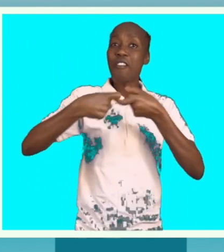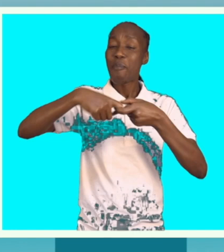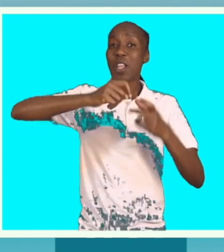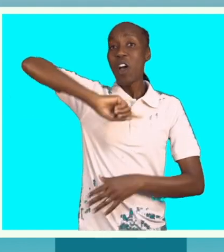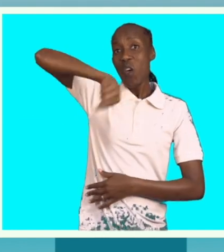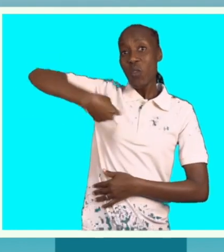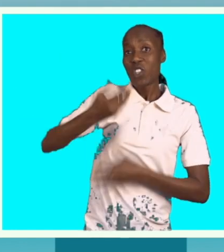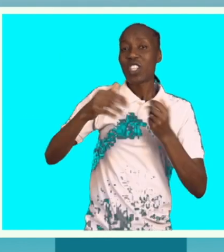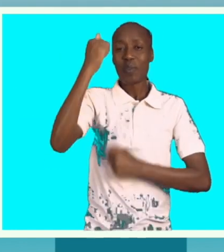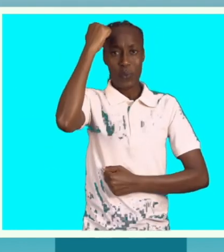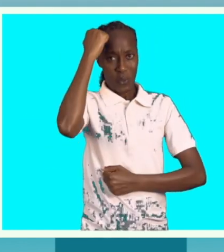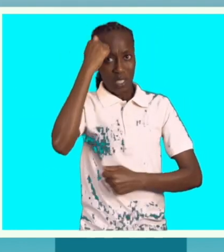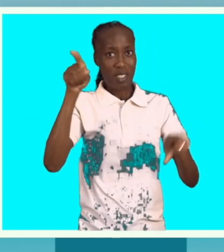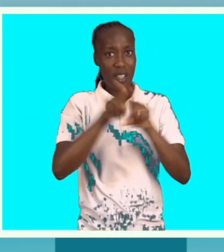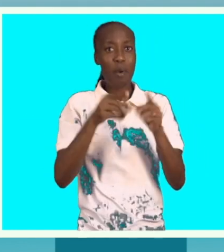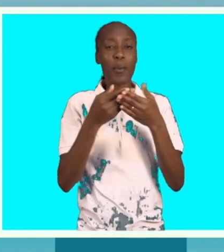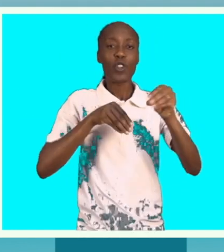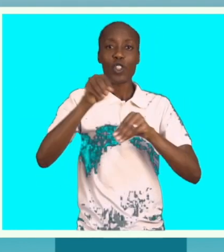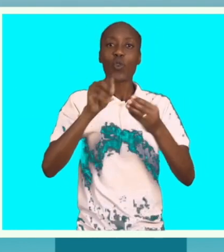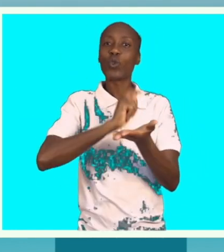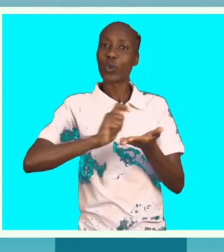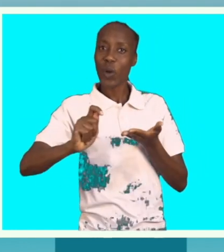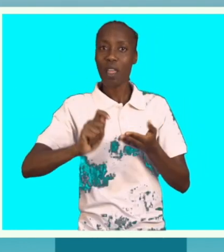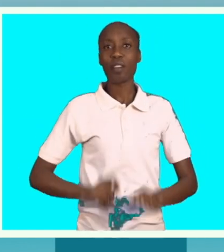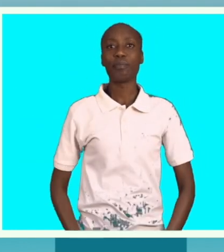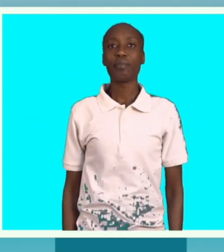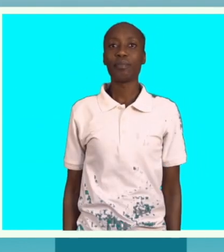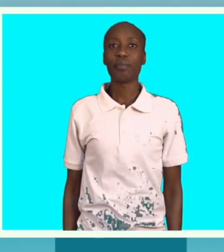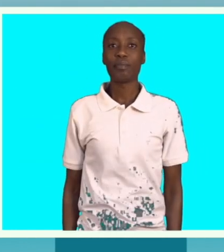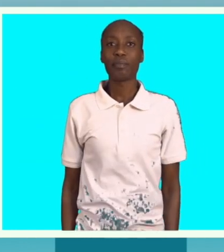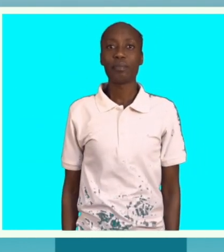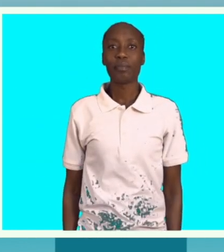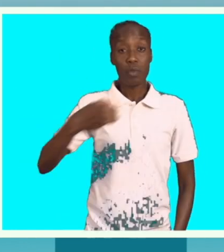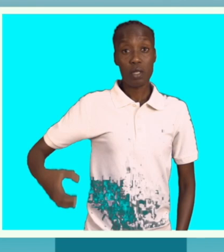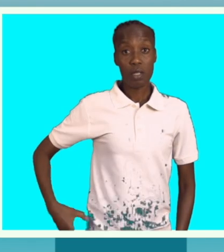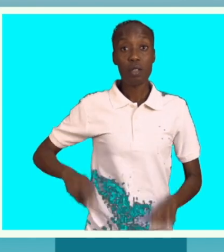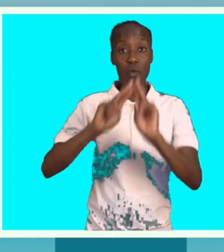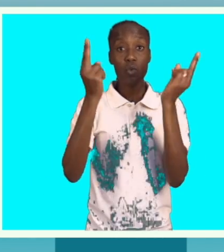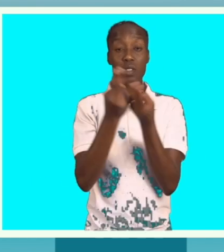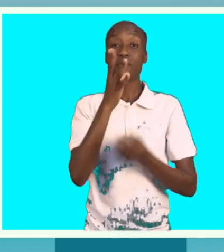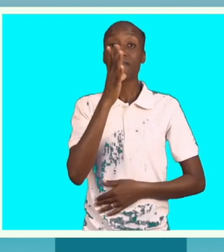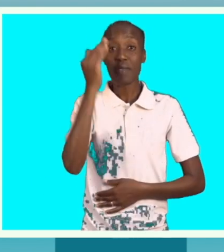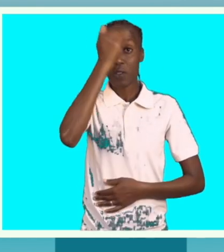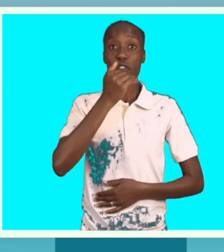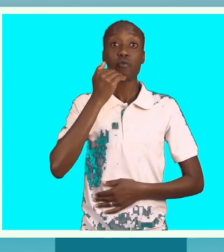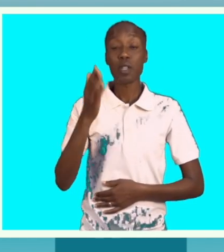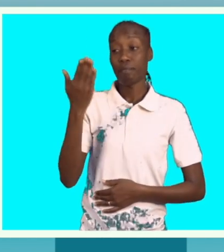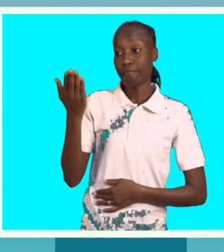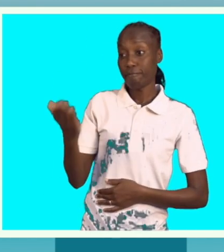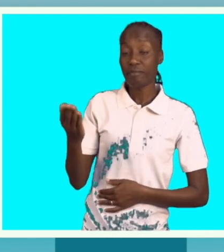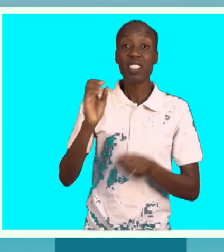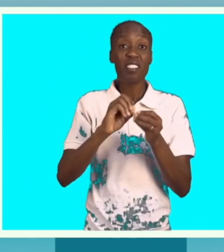nossa língua daqui, no centro, a eles. E eles também já sabem como saudar também, como pedir água,